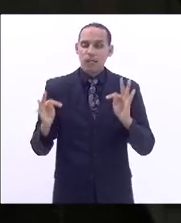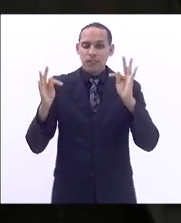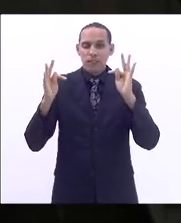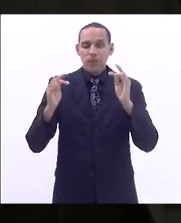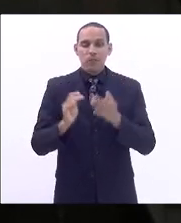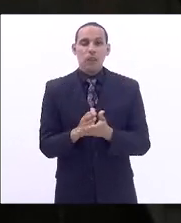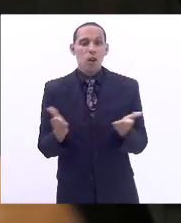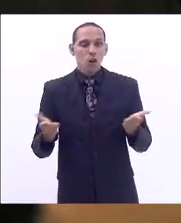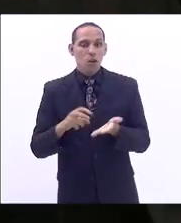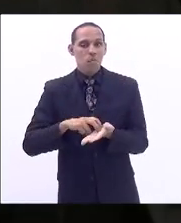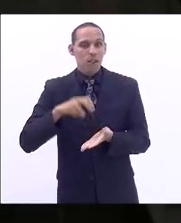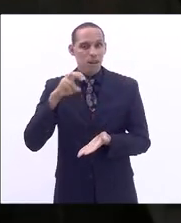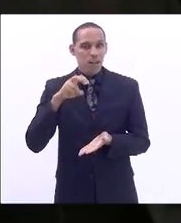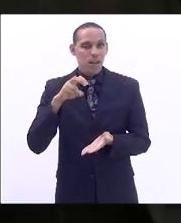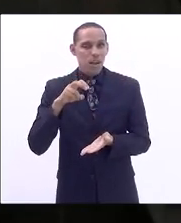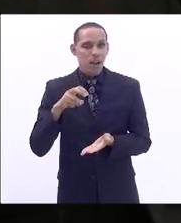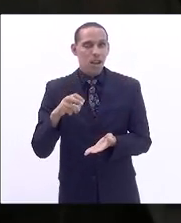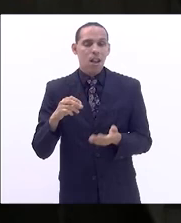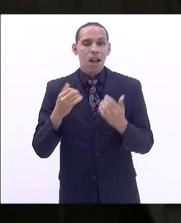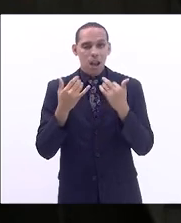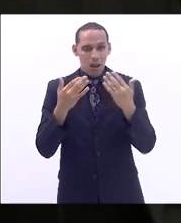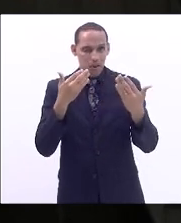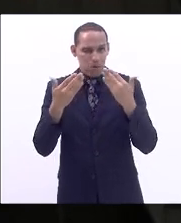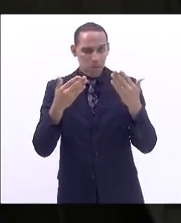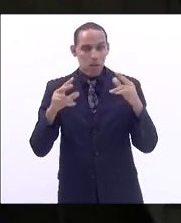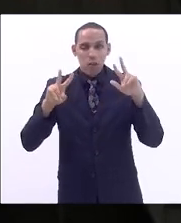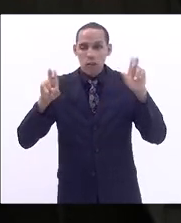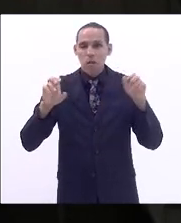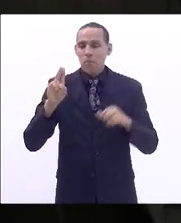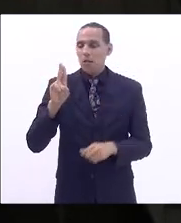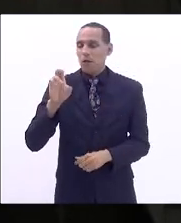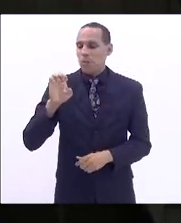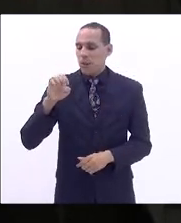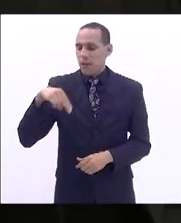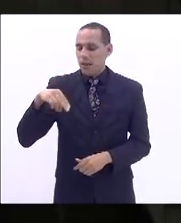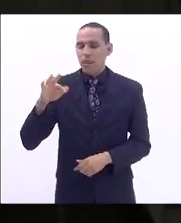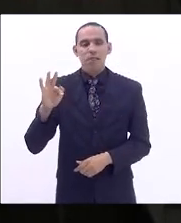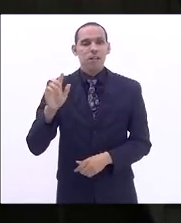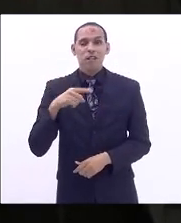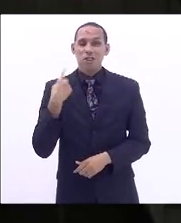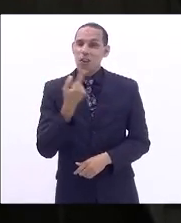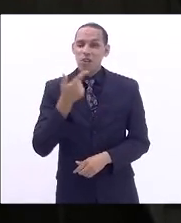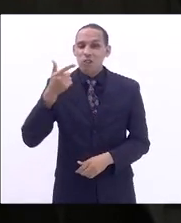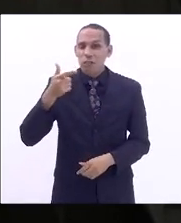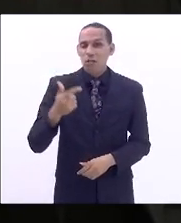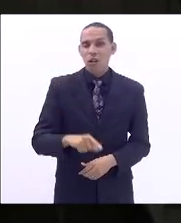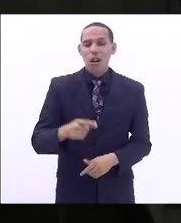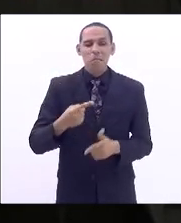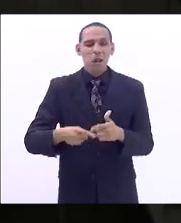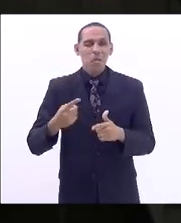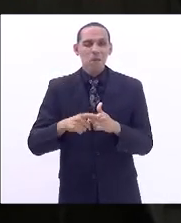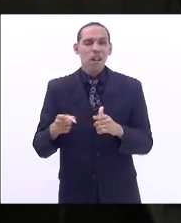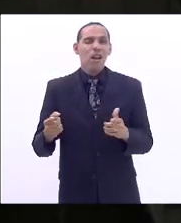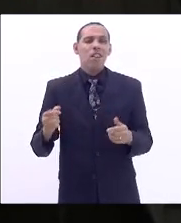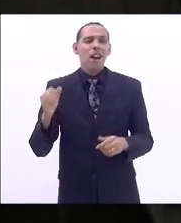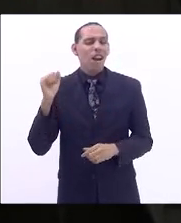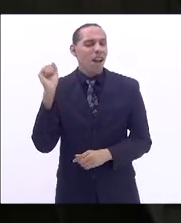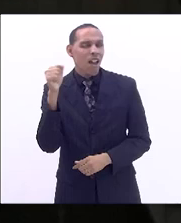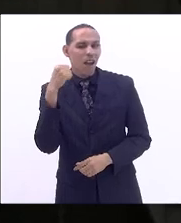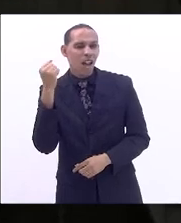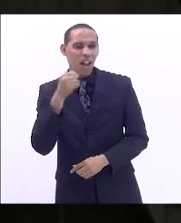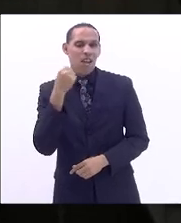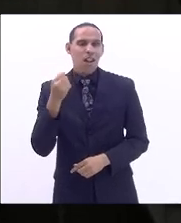fizeram hoje de manhã audiência pública sobre a UEFI e de novo nós estamos com graves problemas no funcionamento